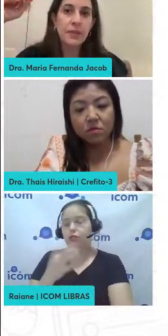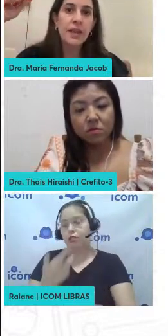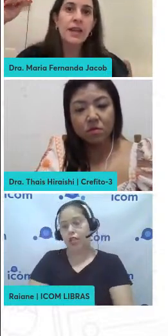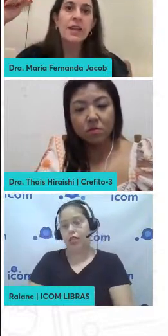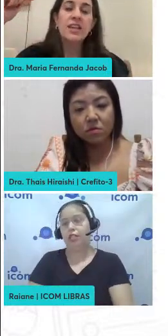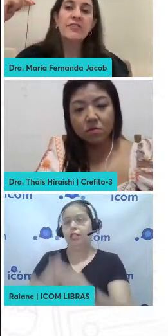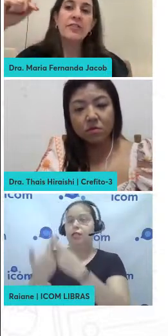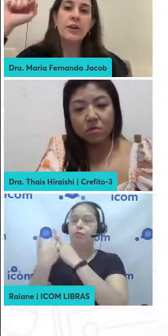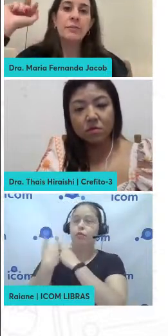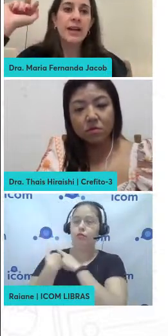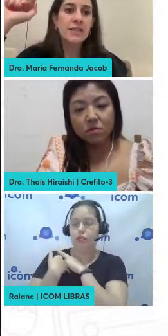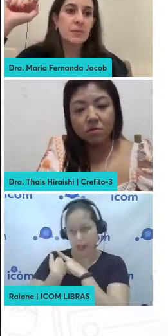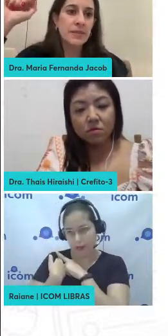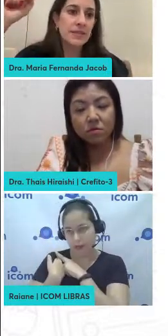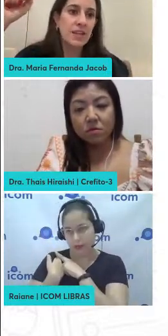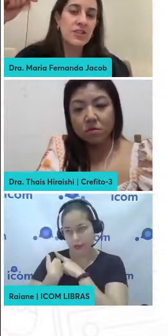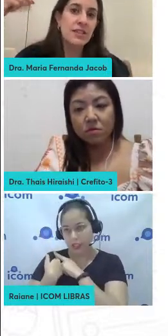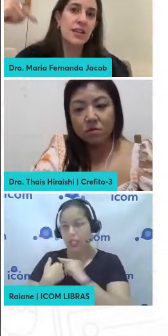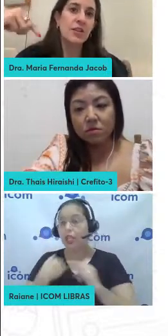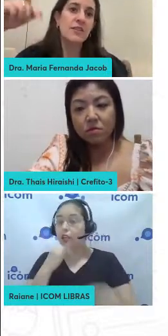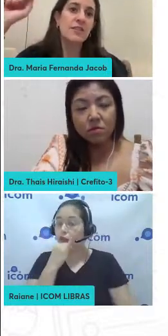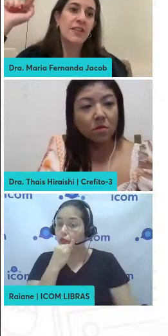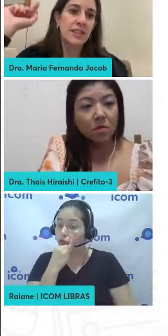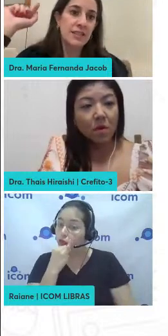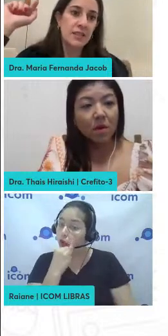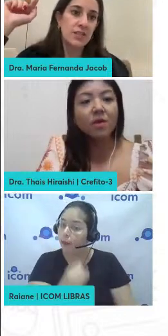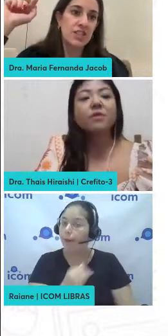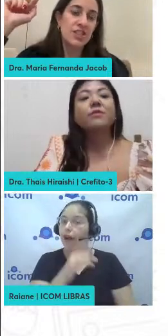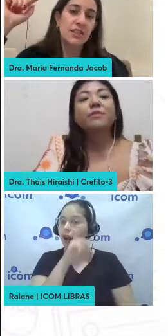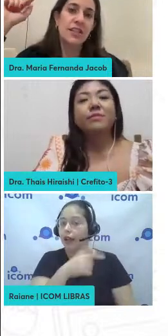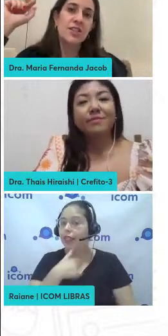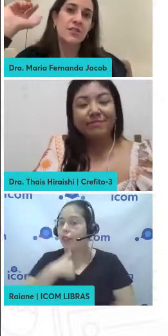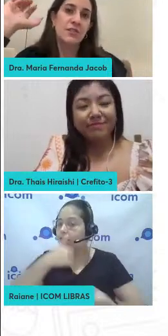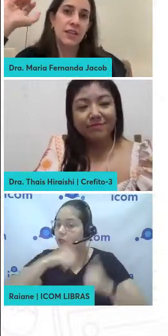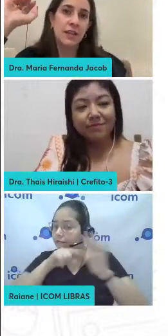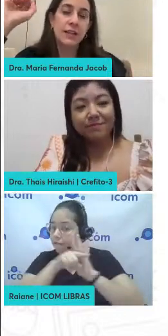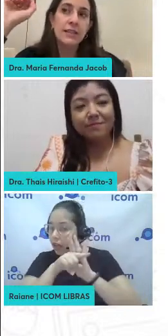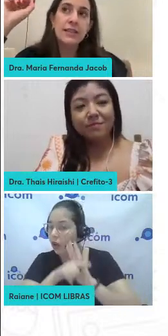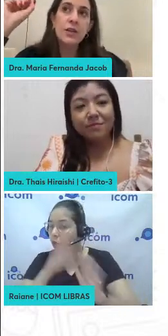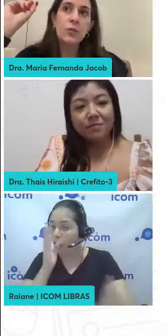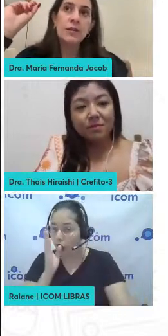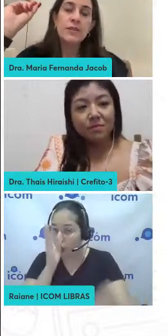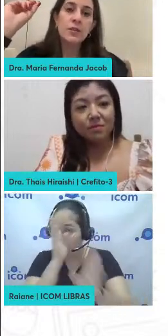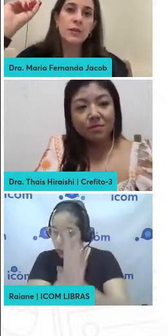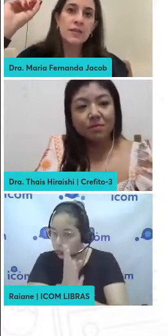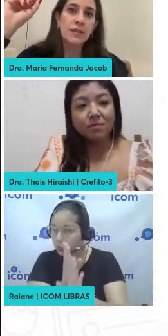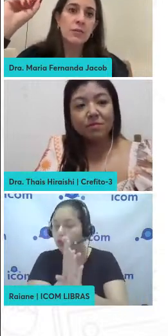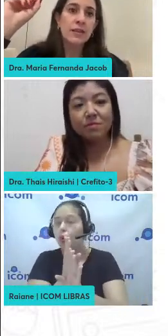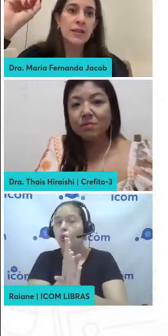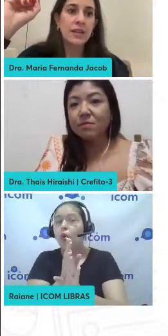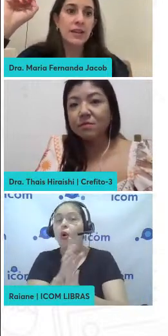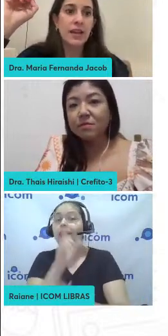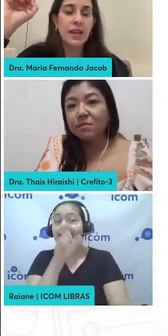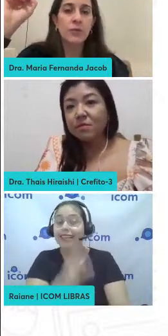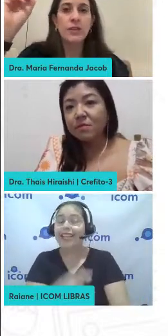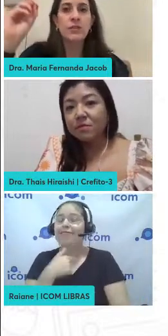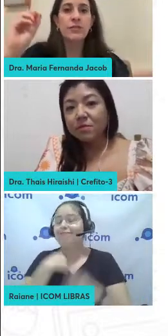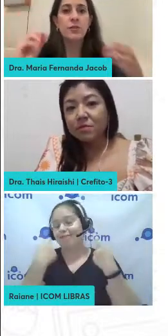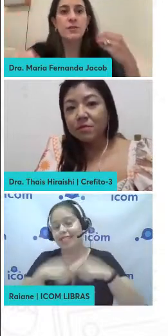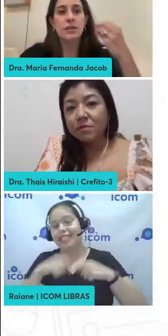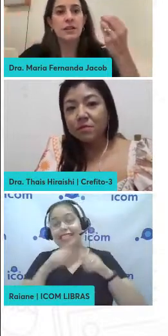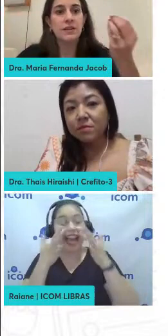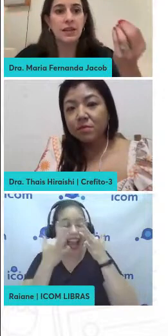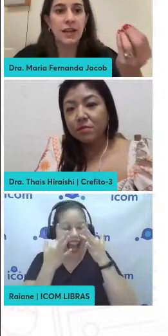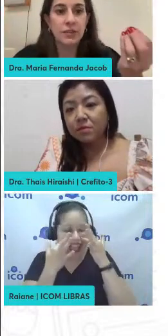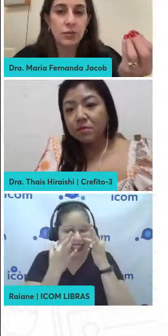responsabilidade informar esse paciente se na nossa avaliação a gente identifica uma situação que eu não